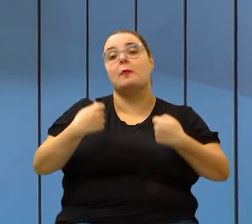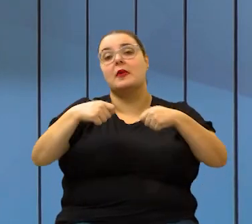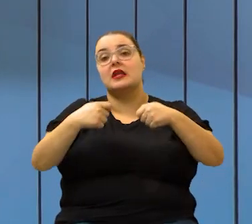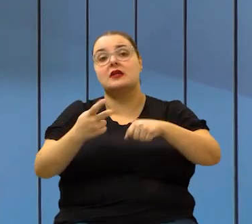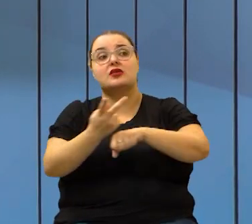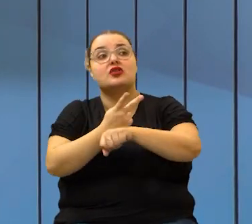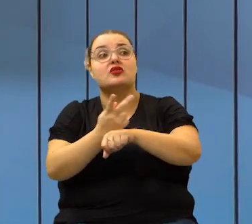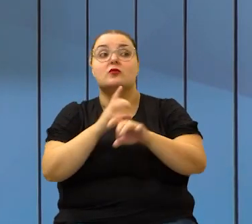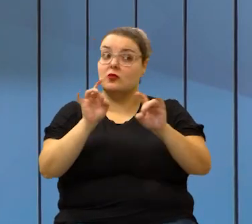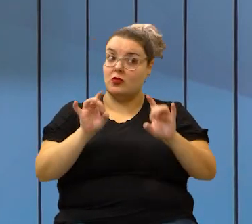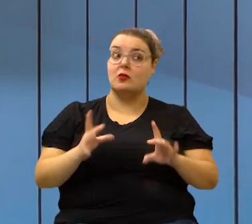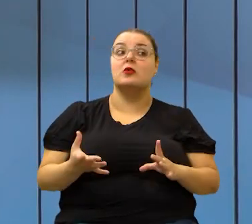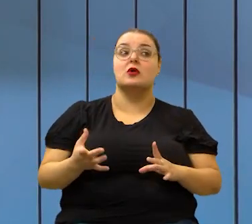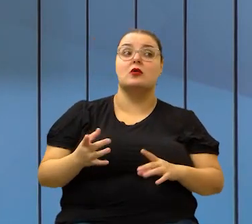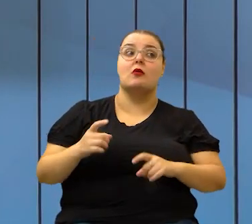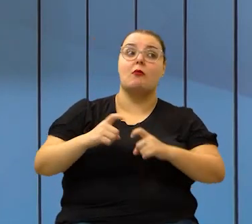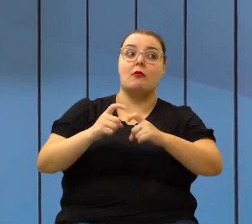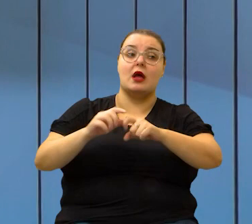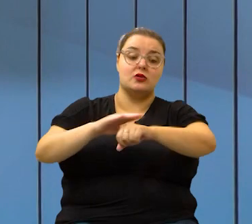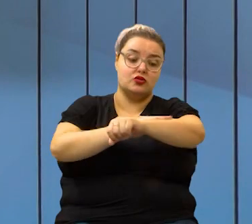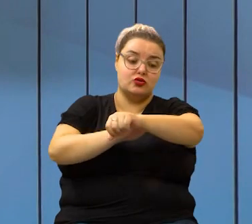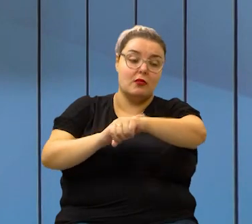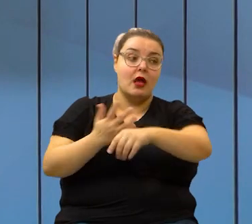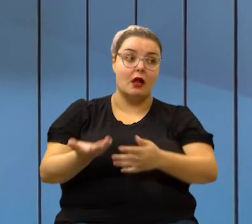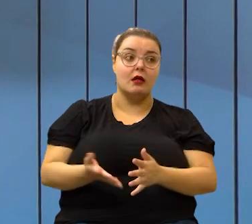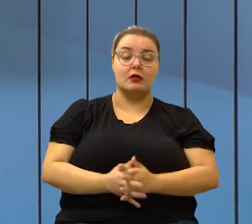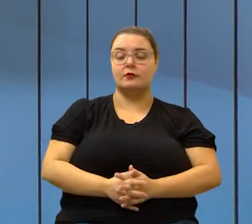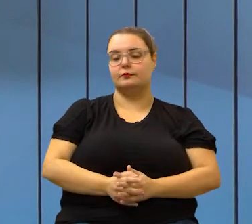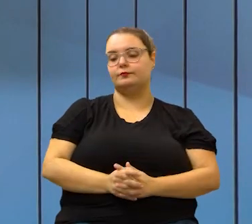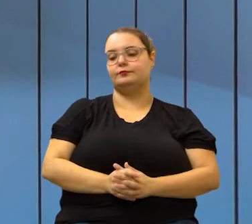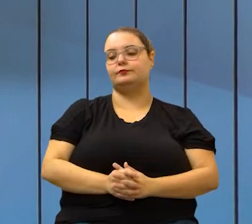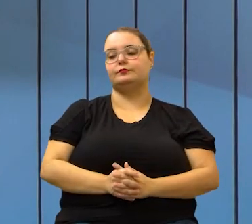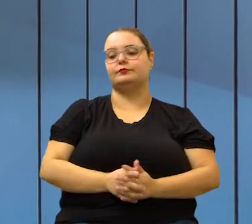deva procurar um especialista, um dermatologista.